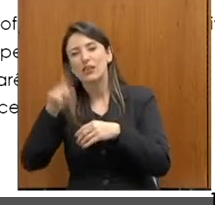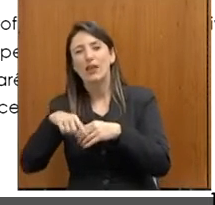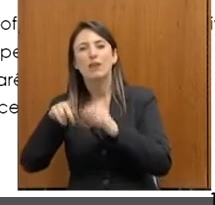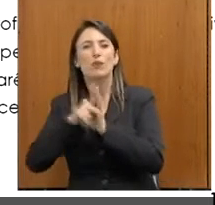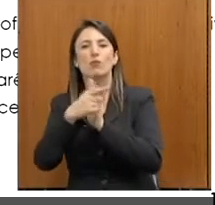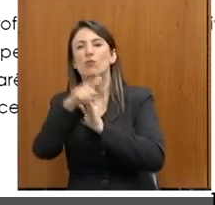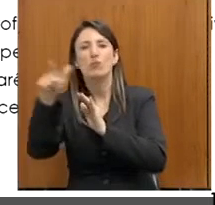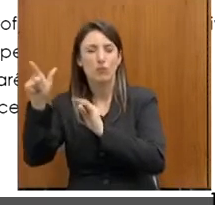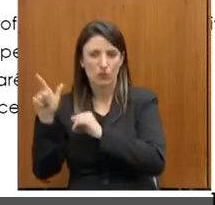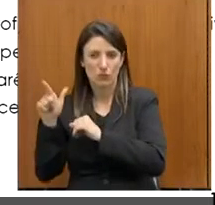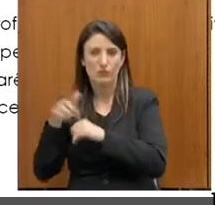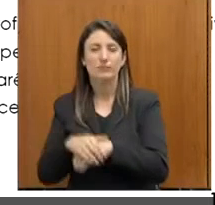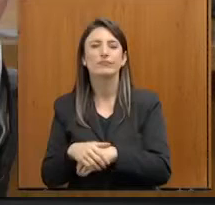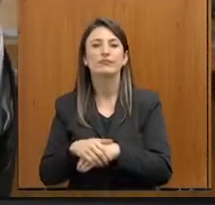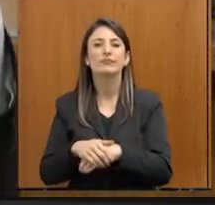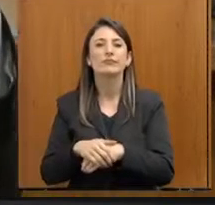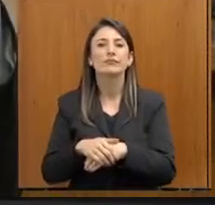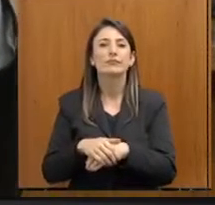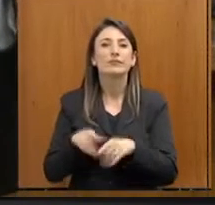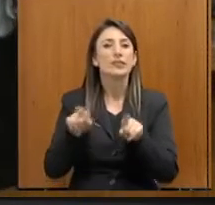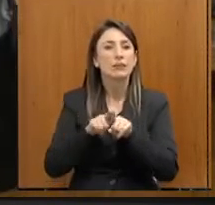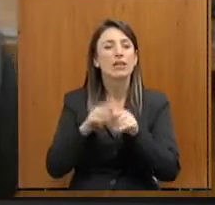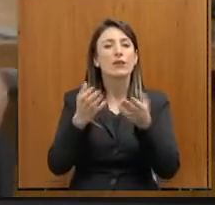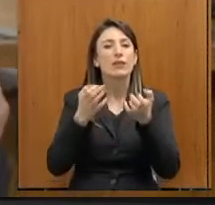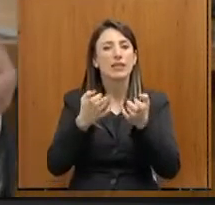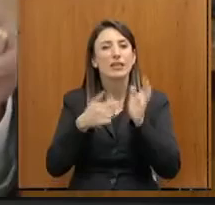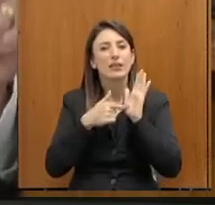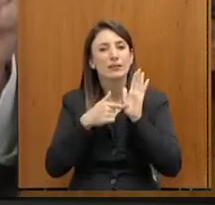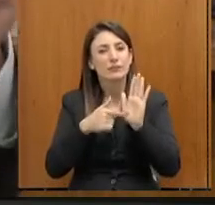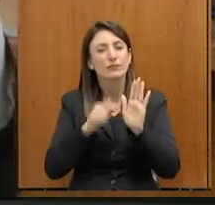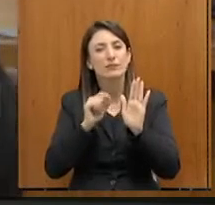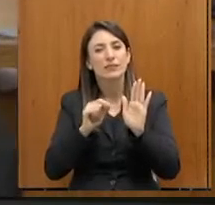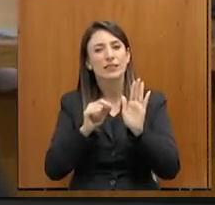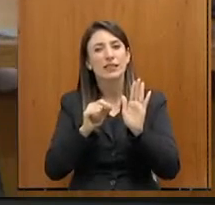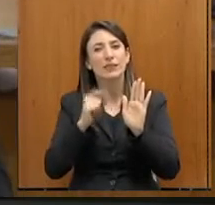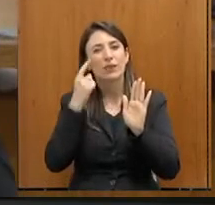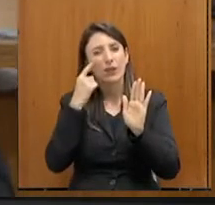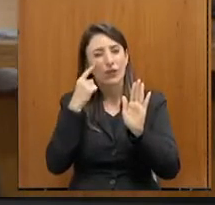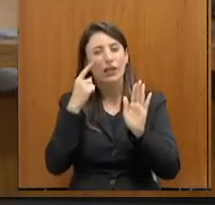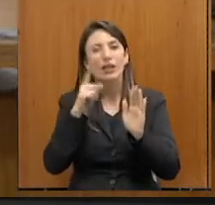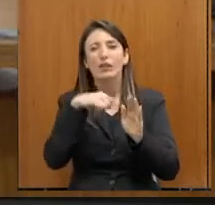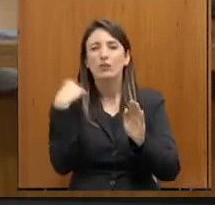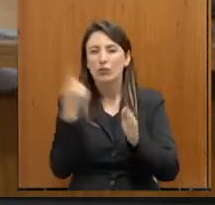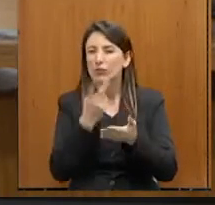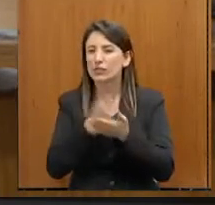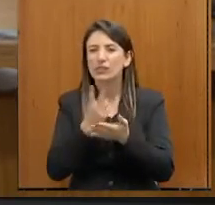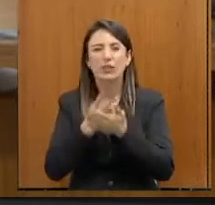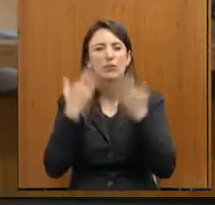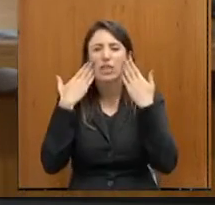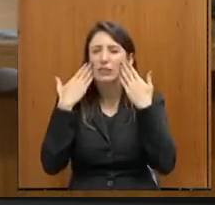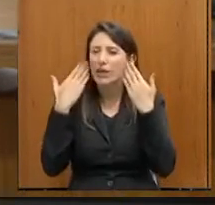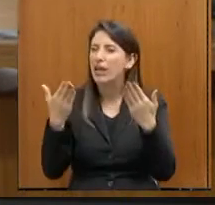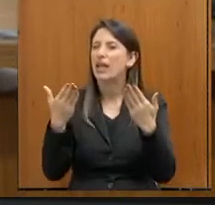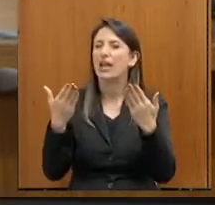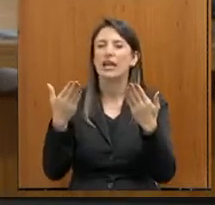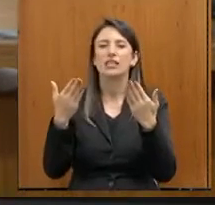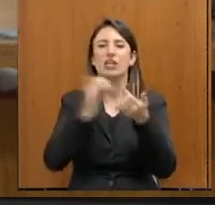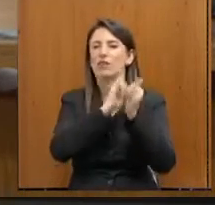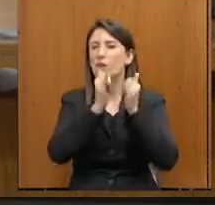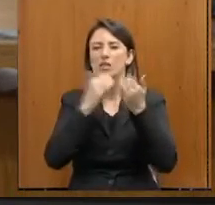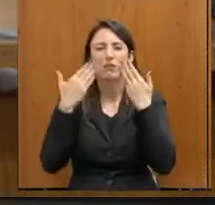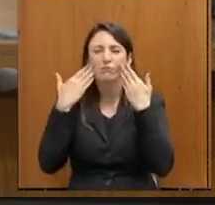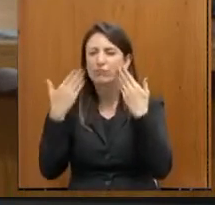o que talvez seja um pouco difícil de ler a transparência na qualidade das informações contábeis a gente